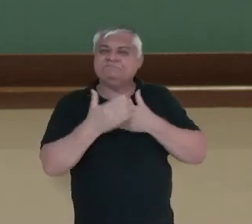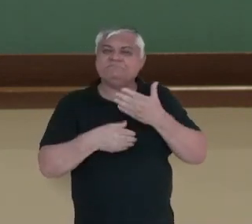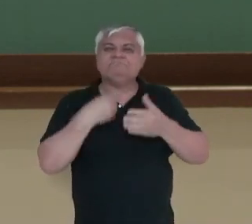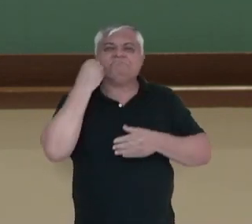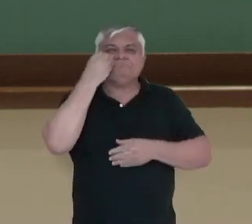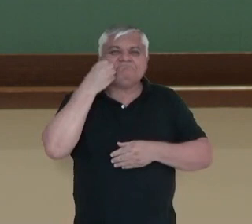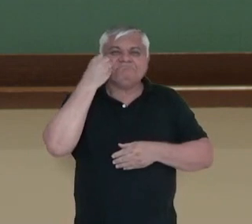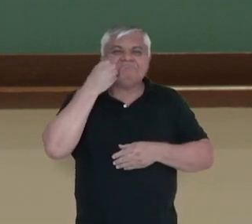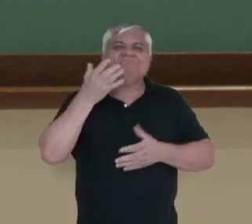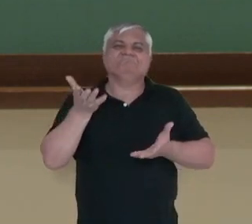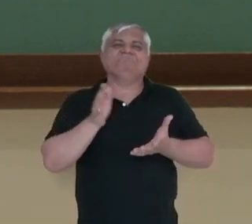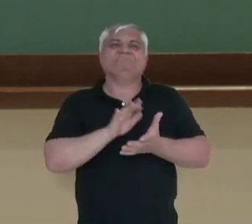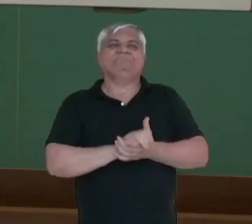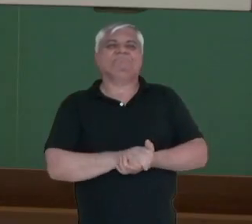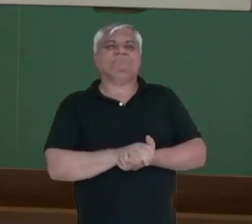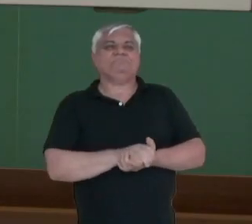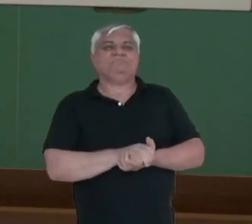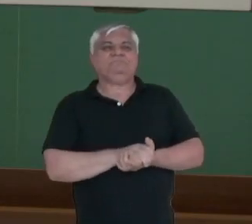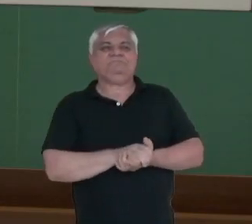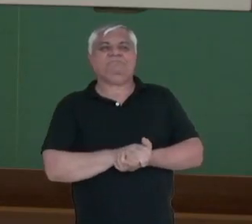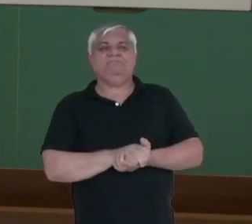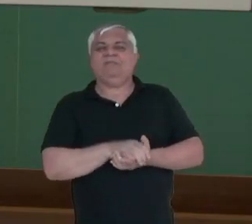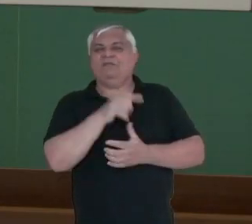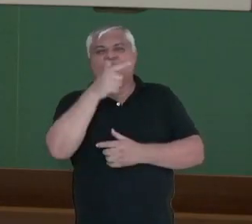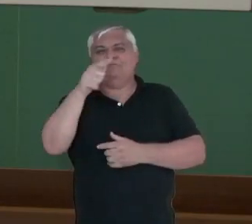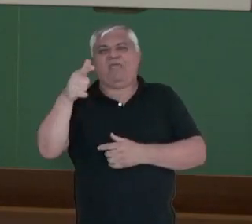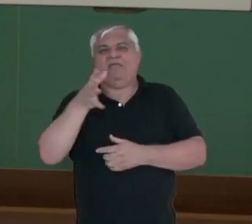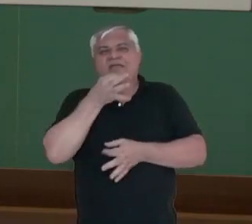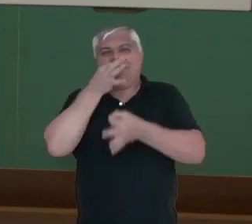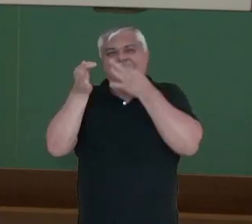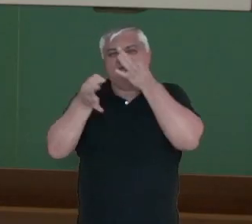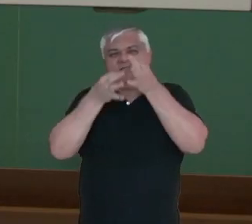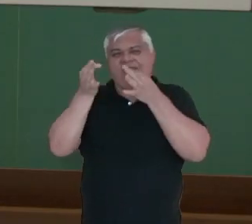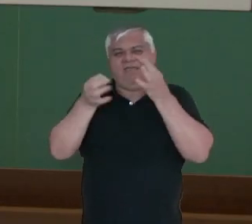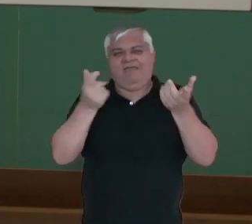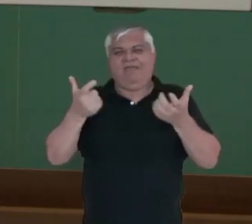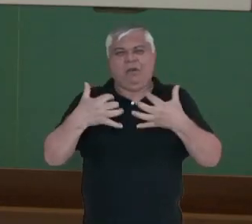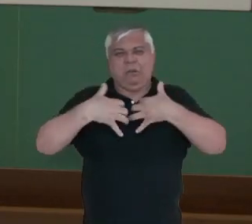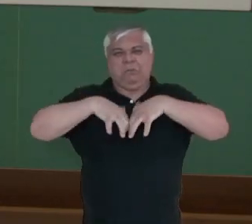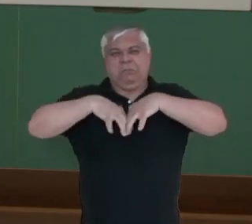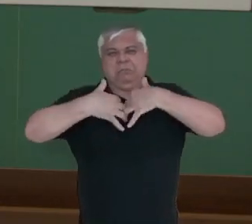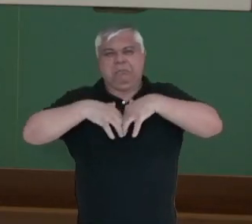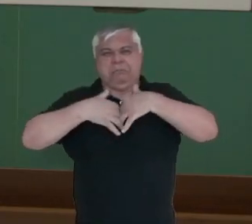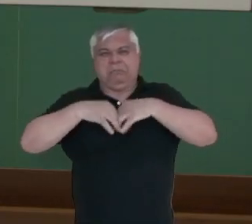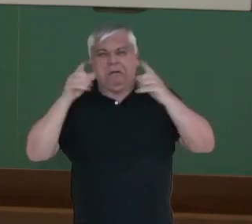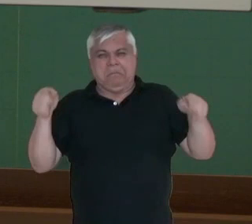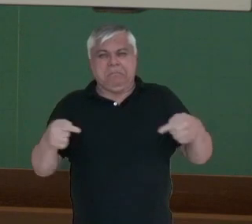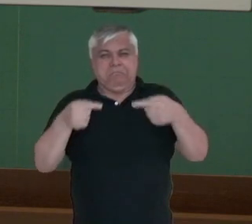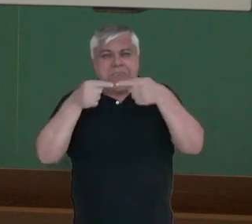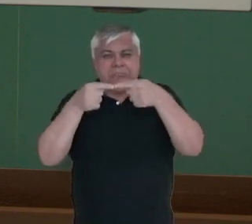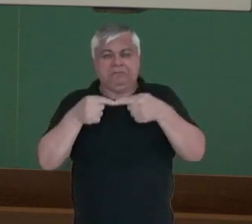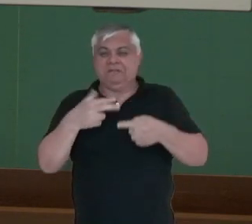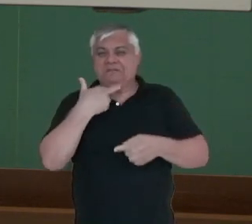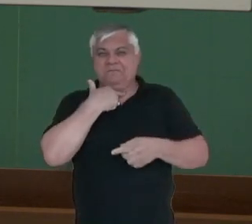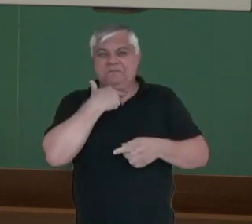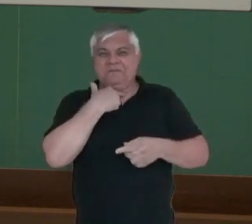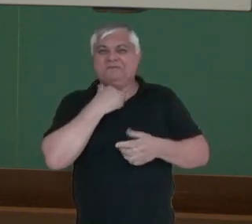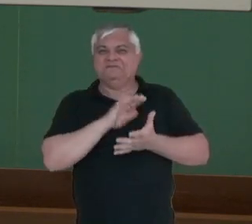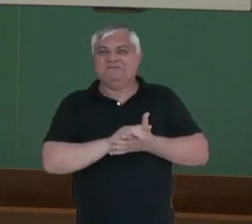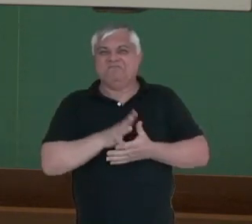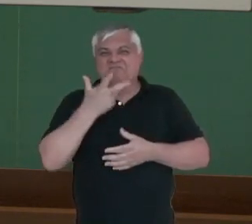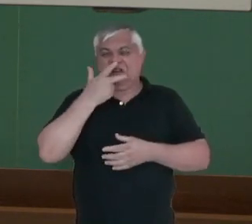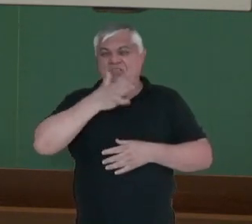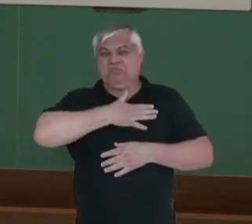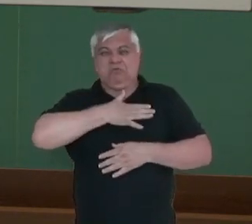por força do hábito. Não há nenhum critério lógico ou racional necessário para essa afirmação. A afirmação